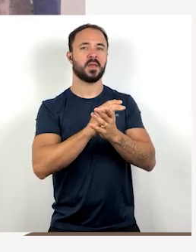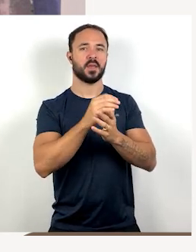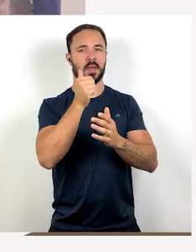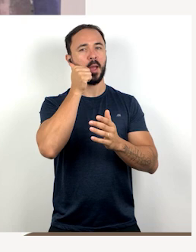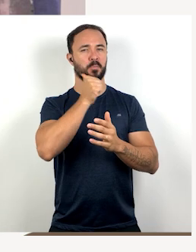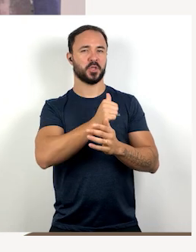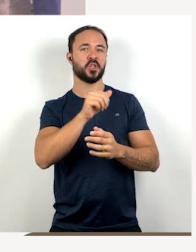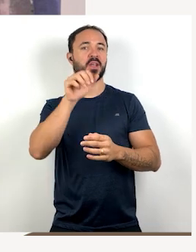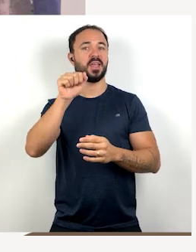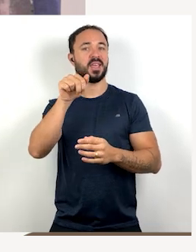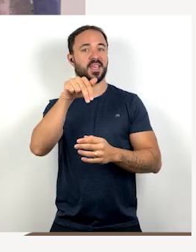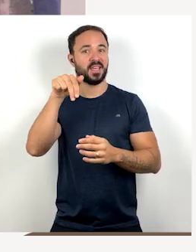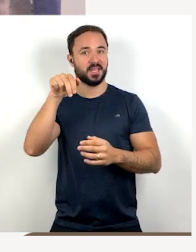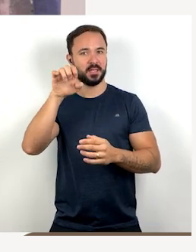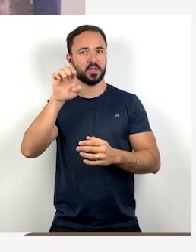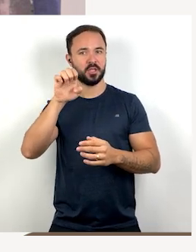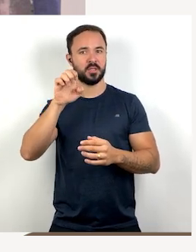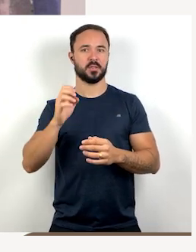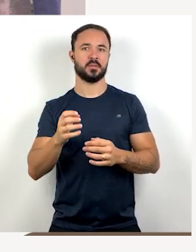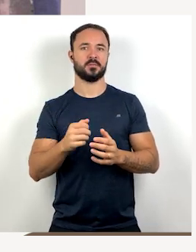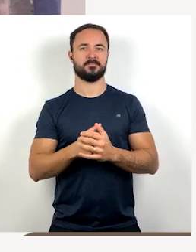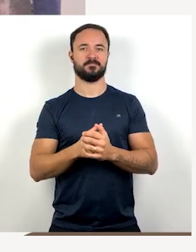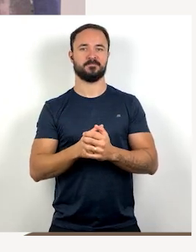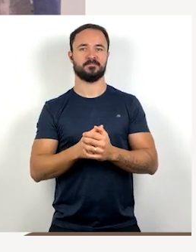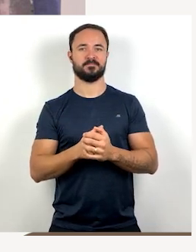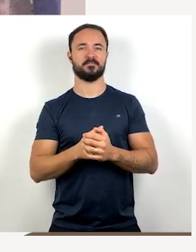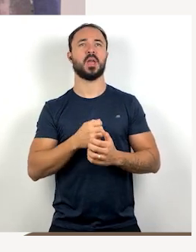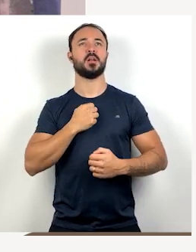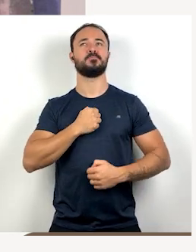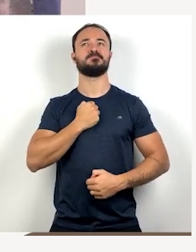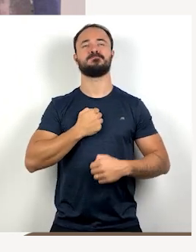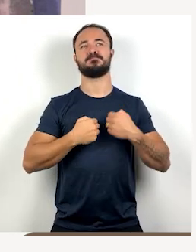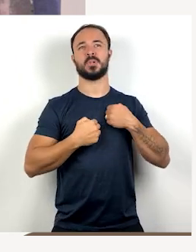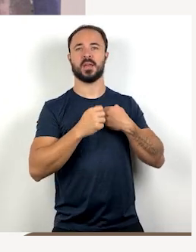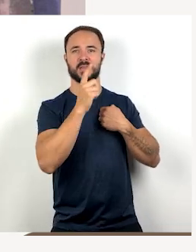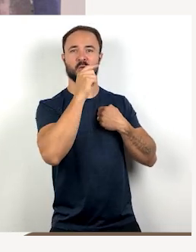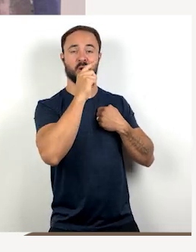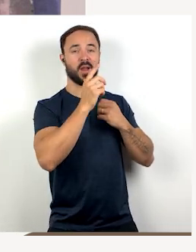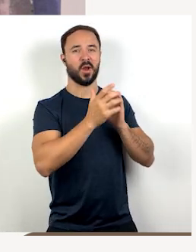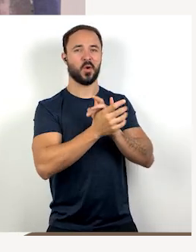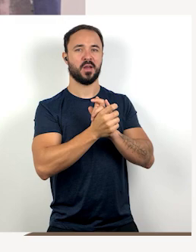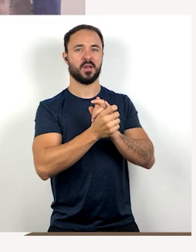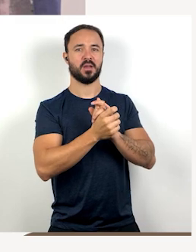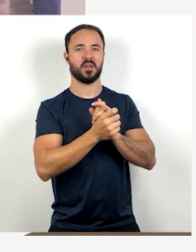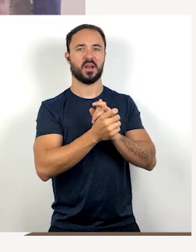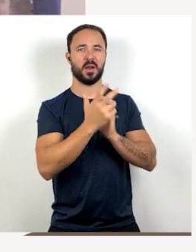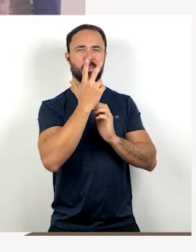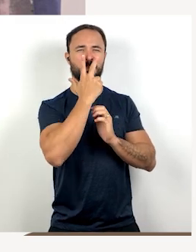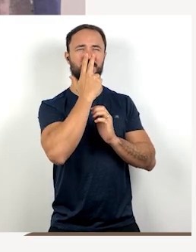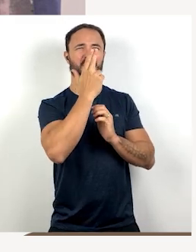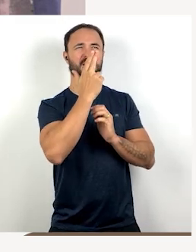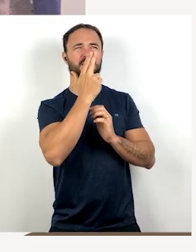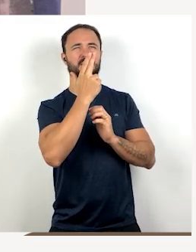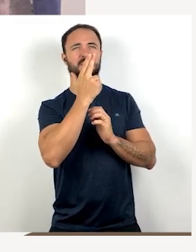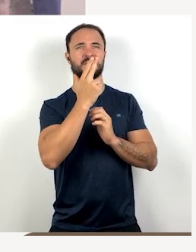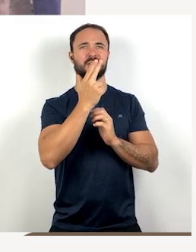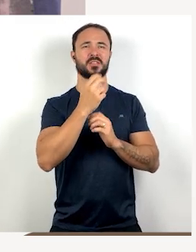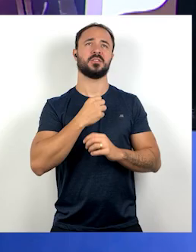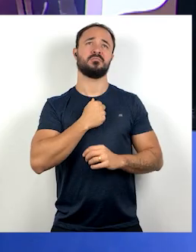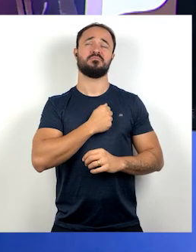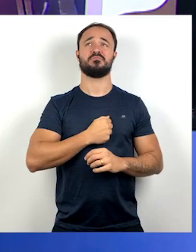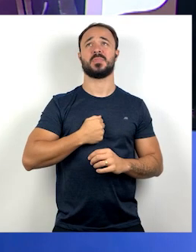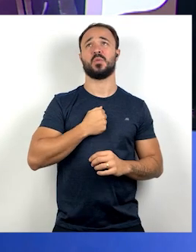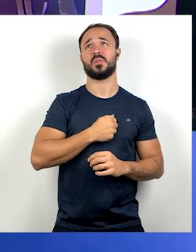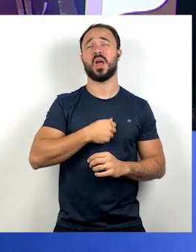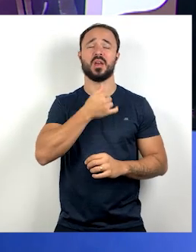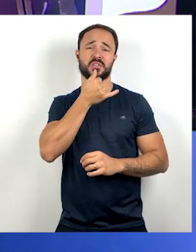a Anne ali dentro de uma banheira, uma expressão um pouco de tristeza, talvez de saudade.